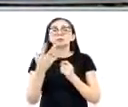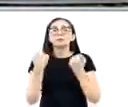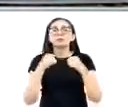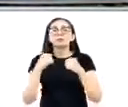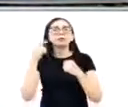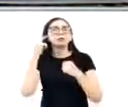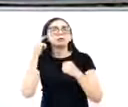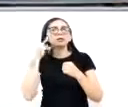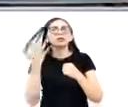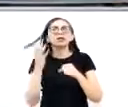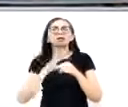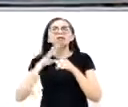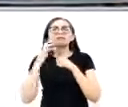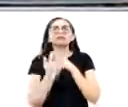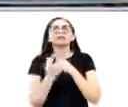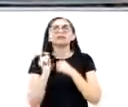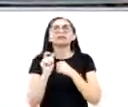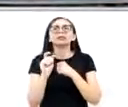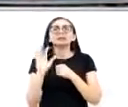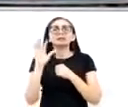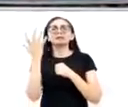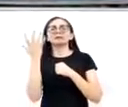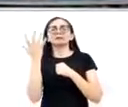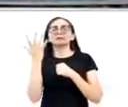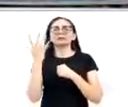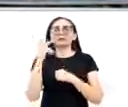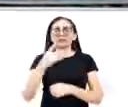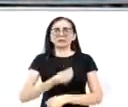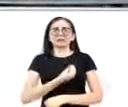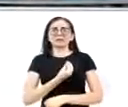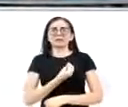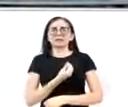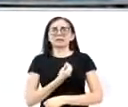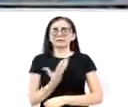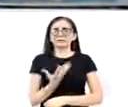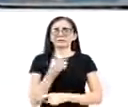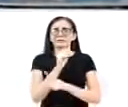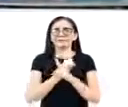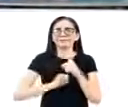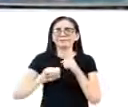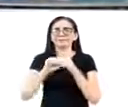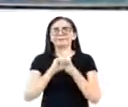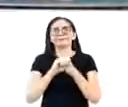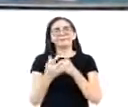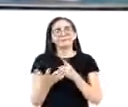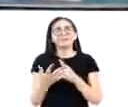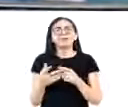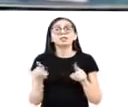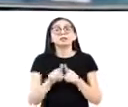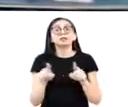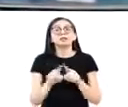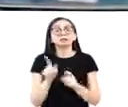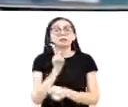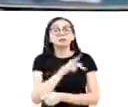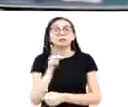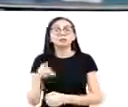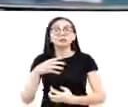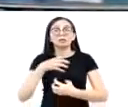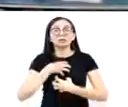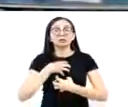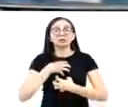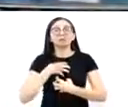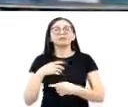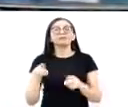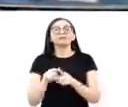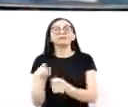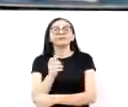essa pandemia causou, para além dos efeitos da educação, ela também causou efeitos psicossociais nos nossos